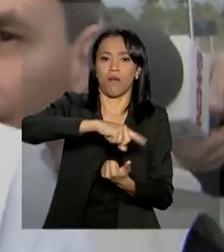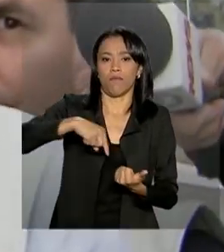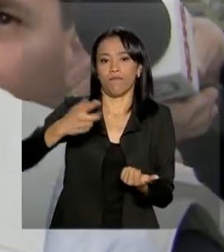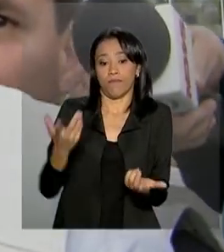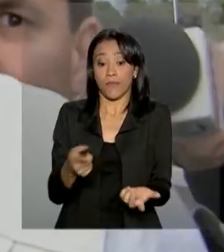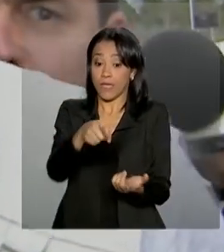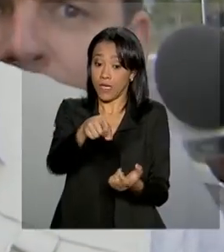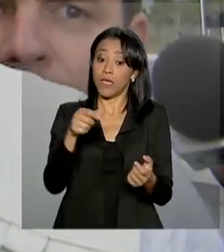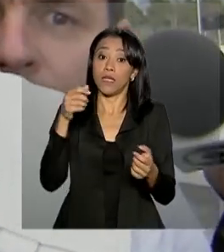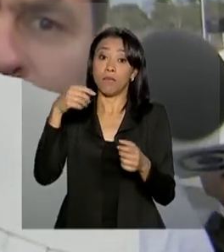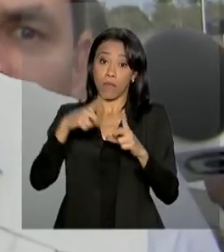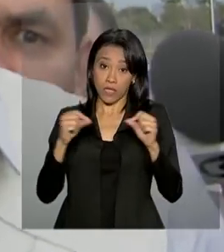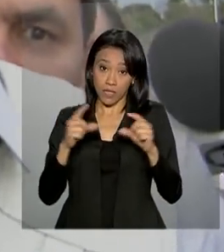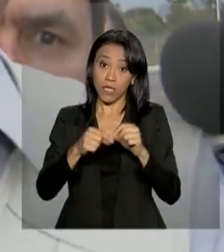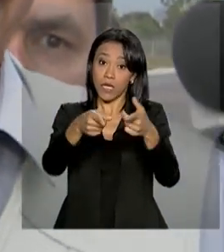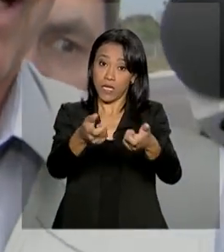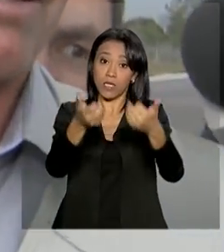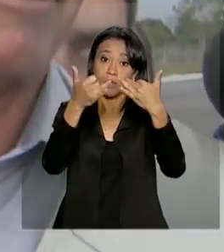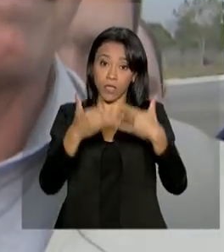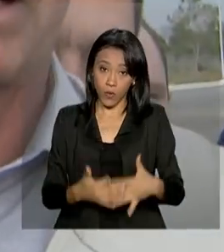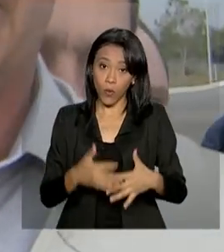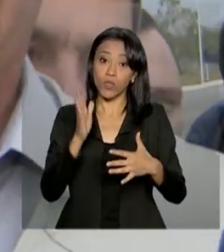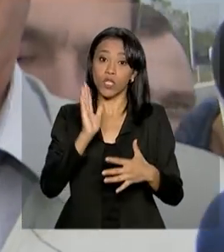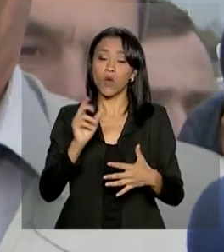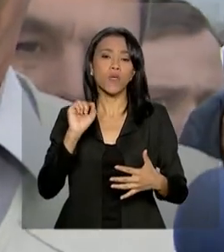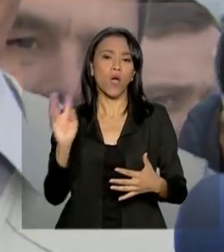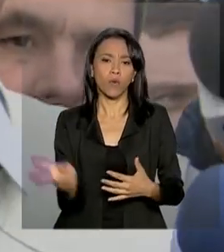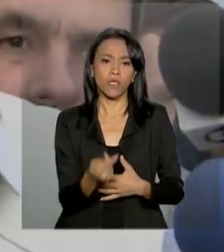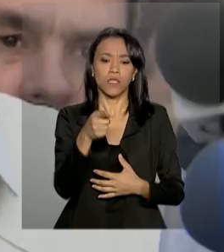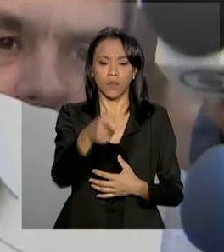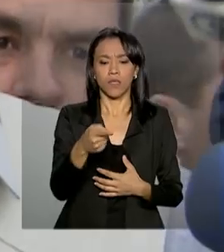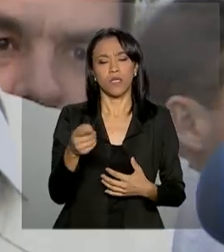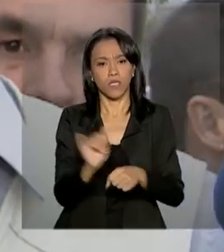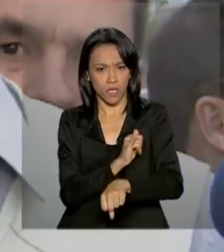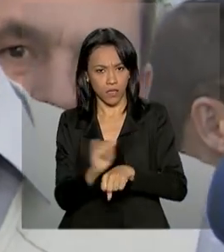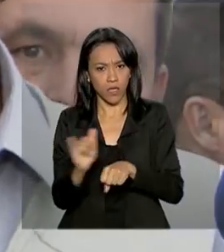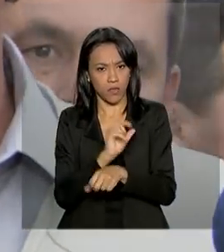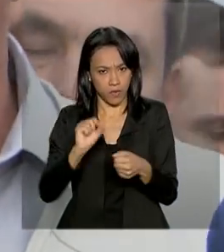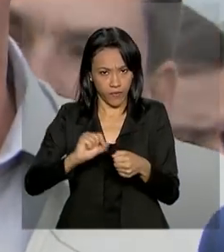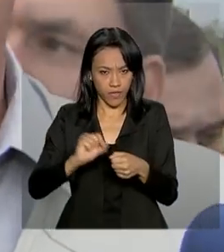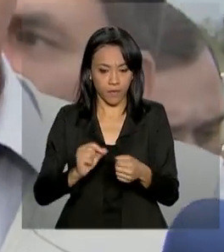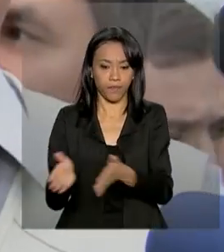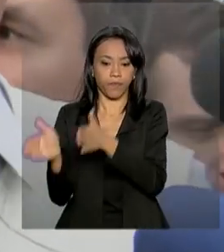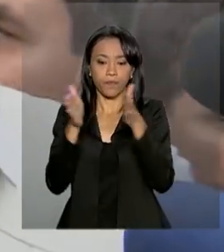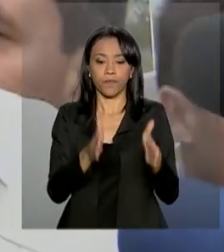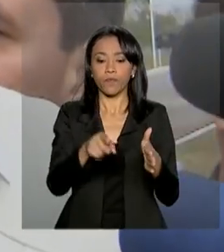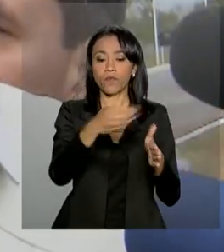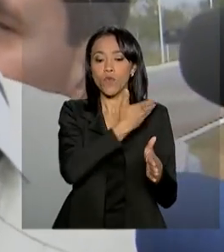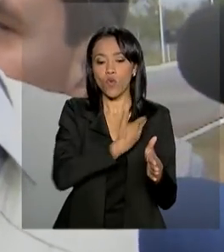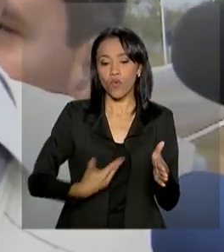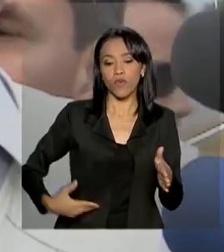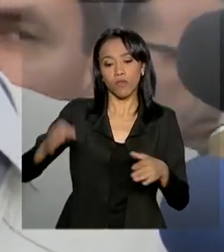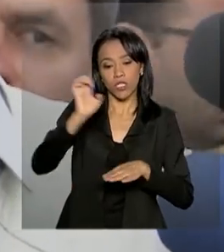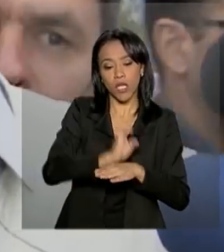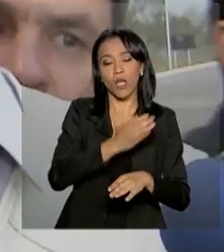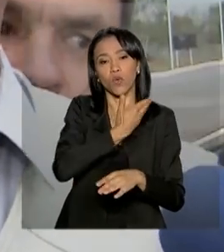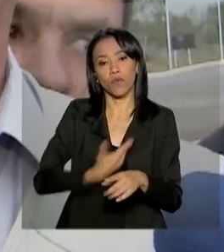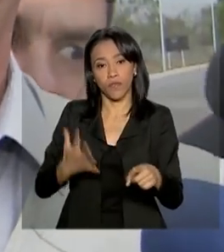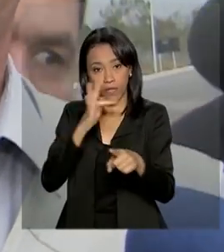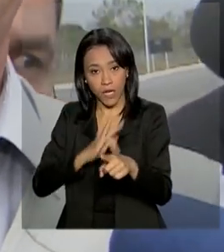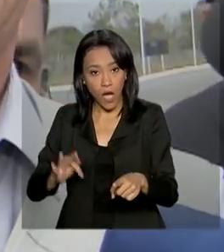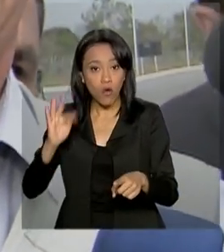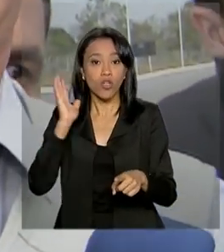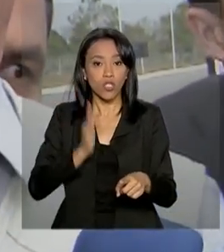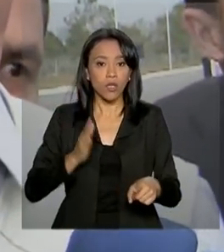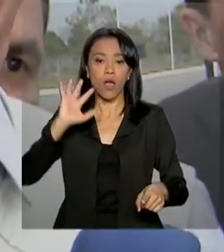falou sobre a tragédia e medidas que estão sendo tomadas. O governo federal, bem como o governo estadual, tomaram todas as providências de